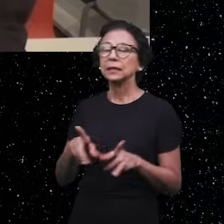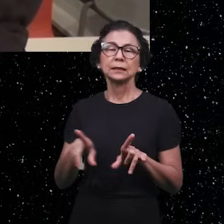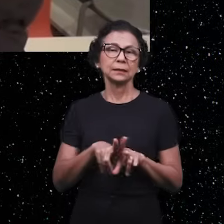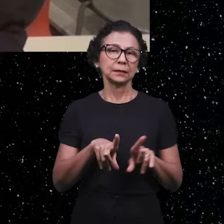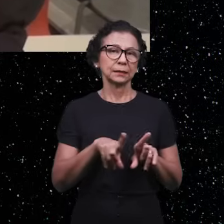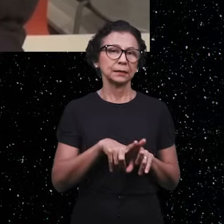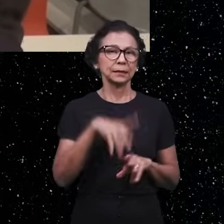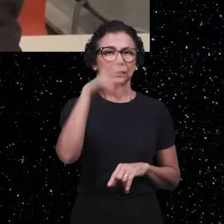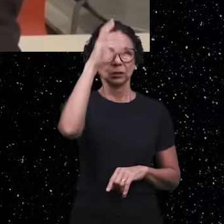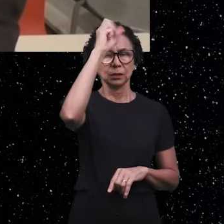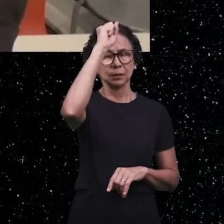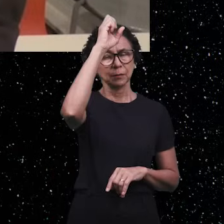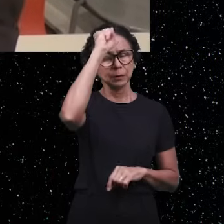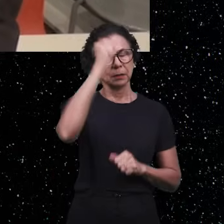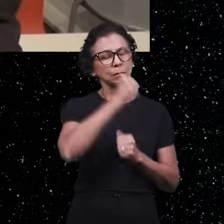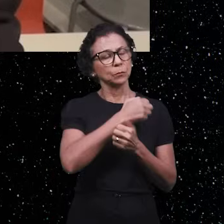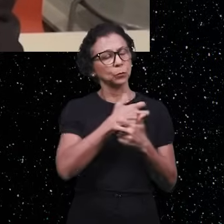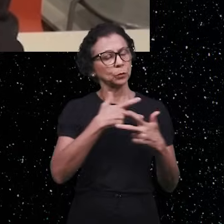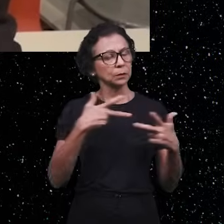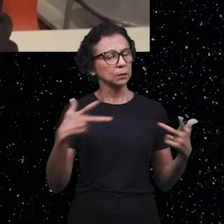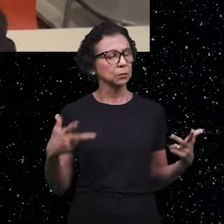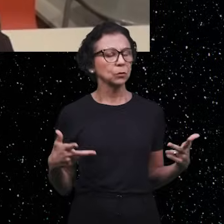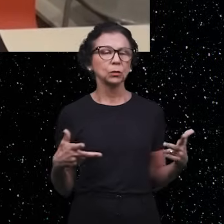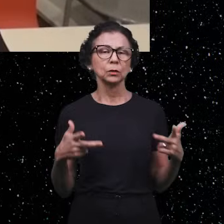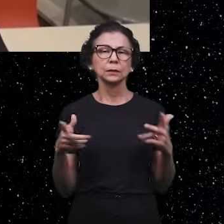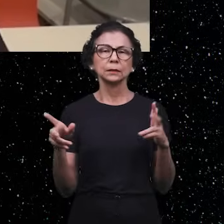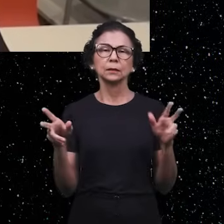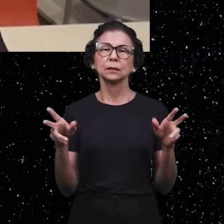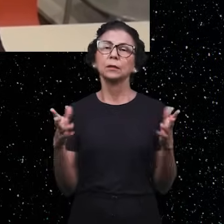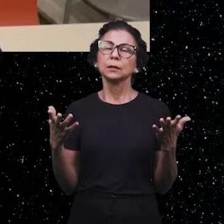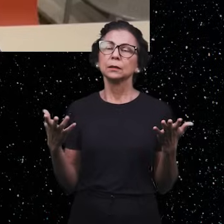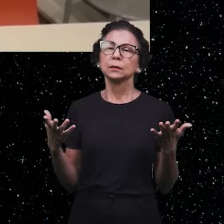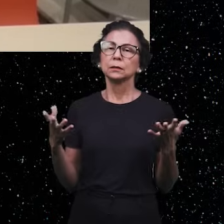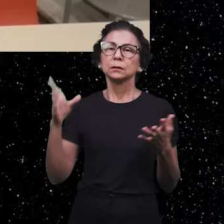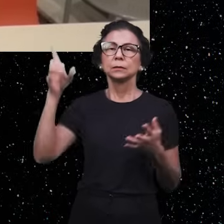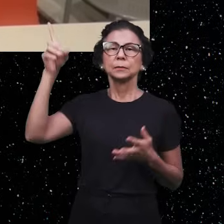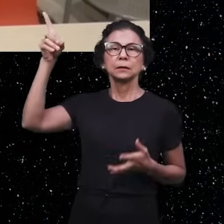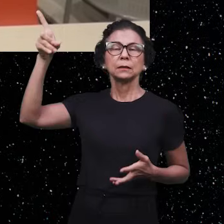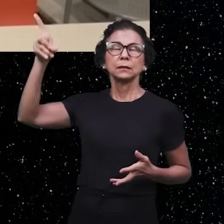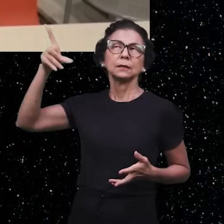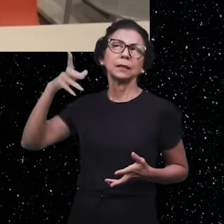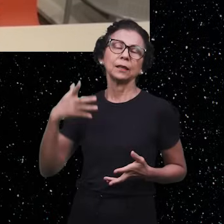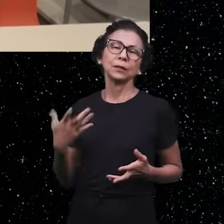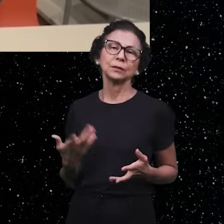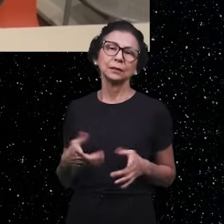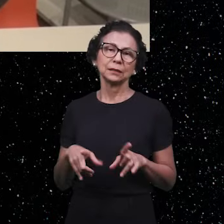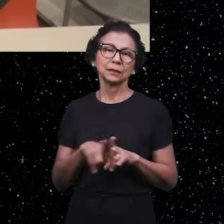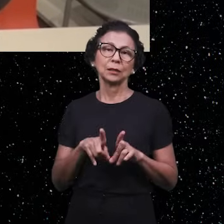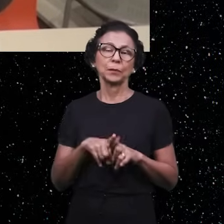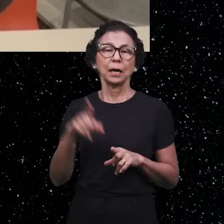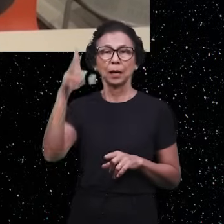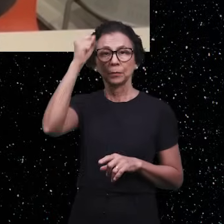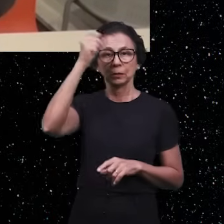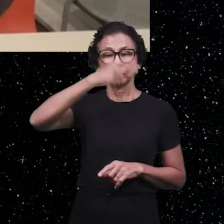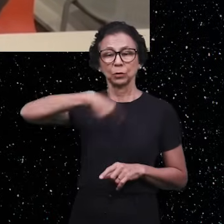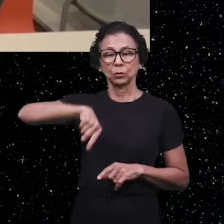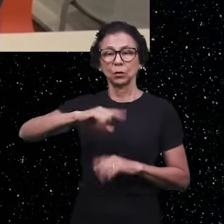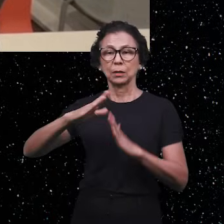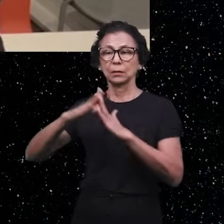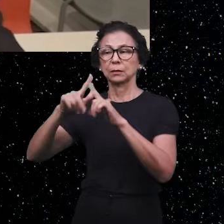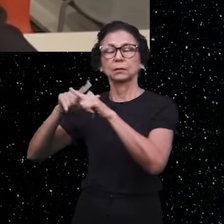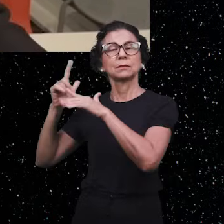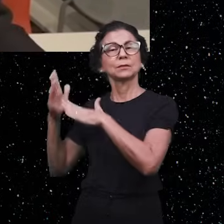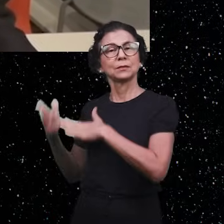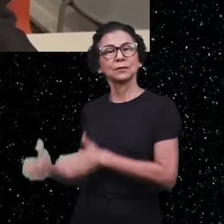Aprendemos muito sobre os segredos da palavra de Deus e que a gente é a igreja fiel. Isso,